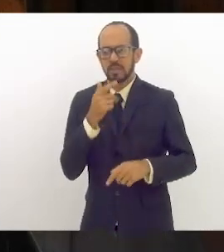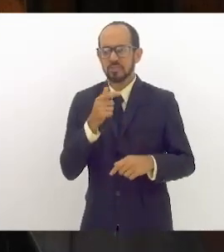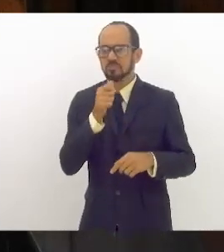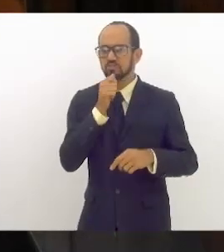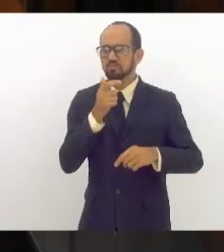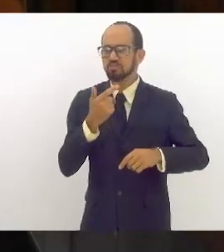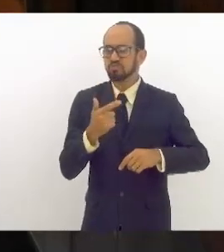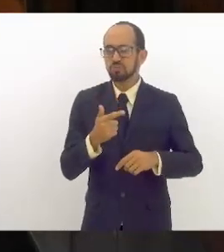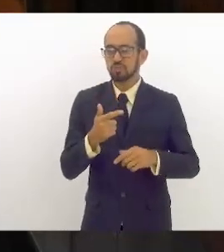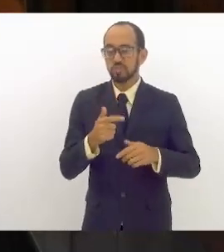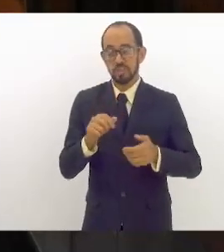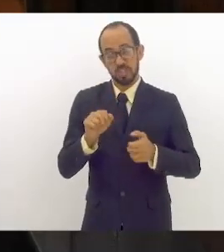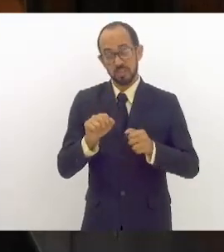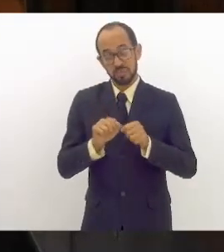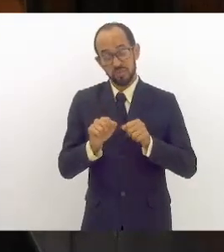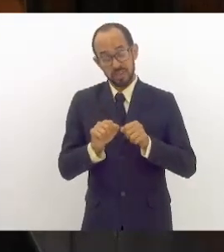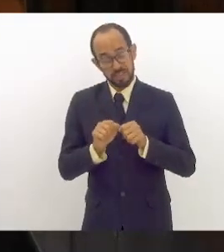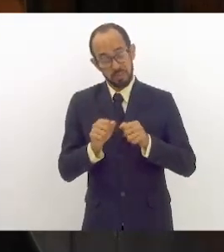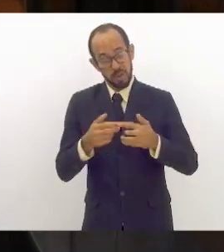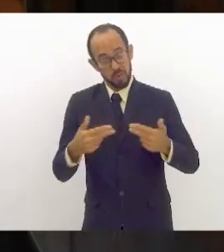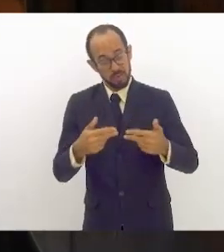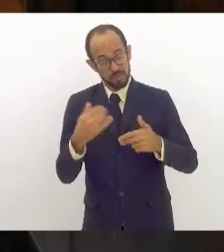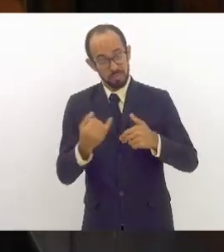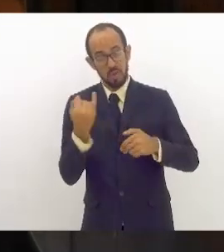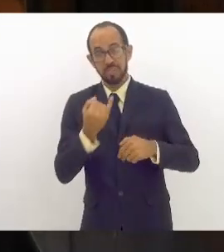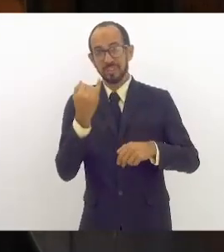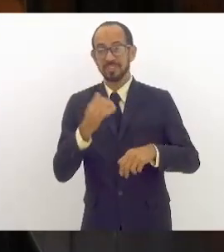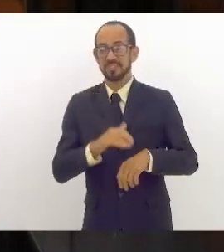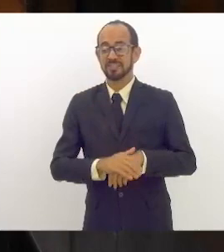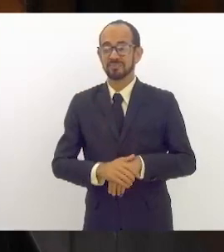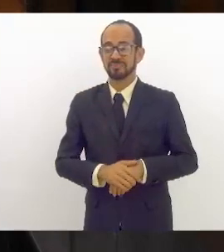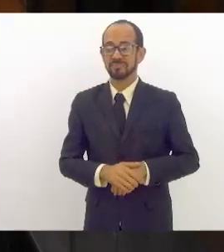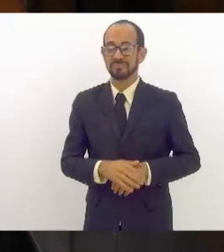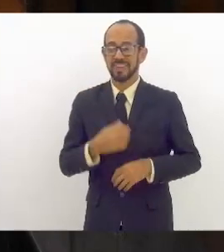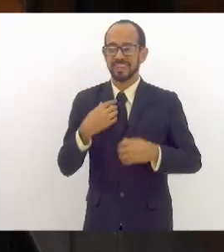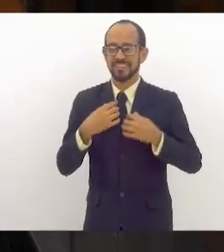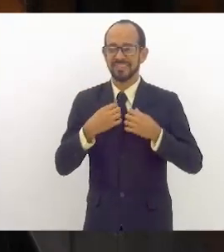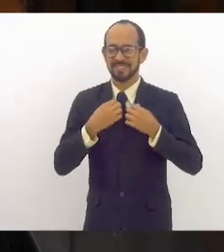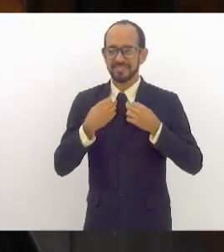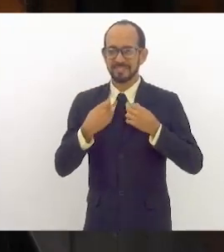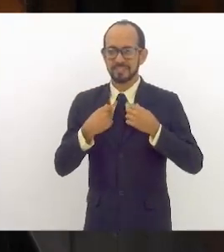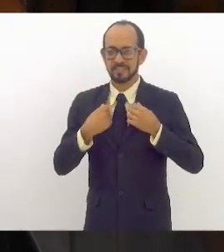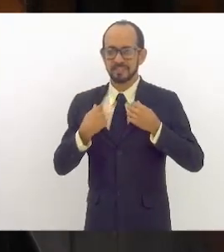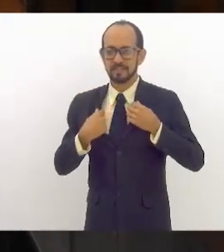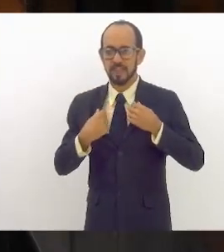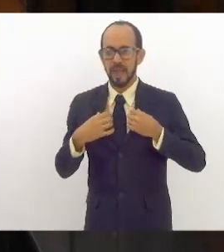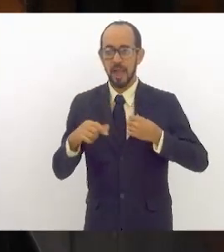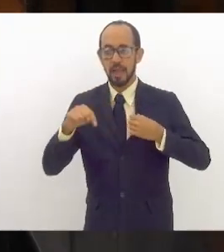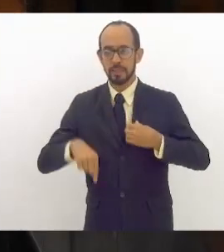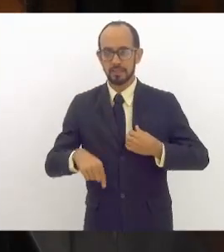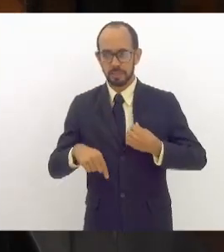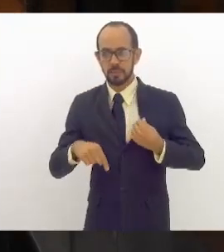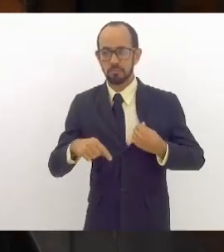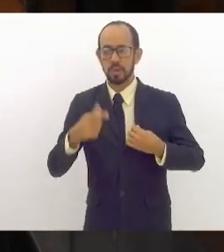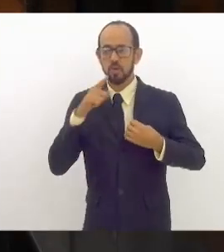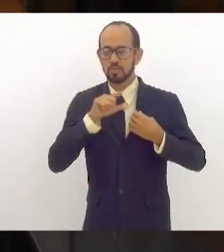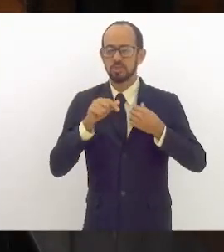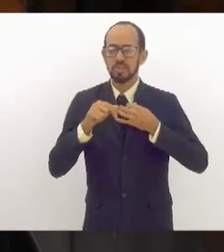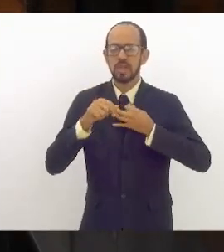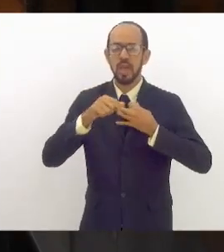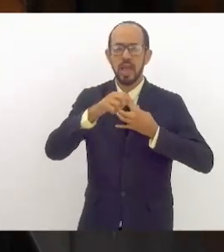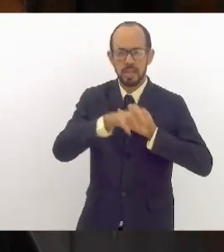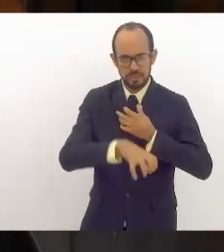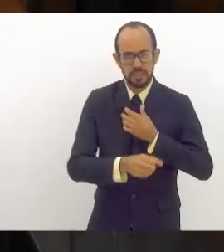a merda aí ó vai vai dar problema nesse estado para que eu pudesse vir nessa Tribuna aqui com